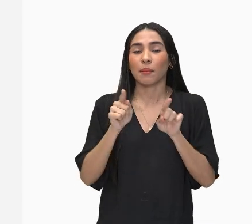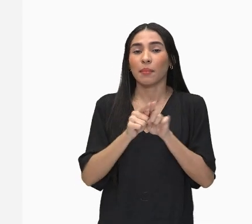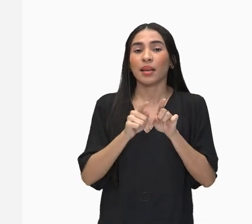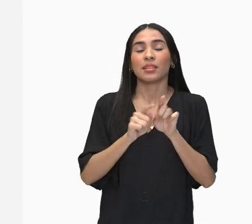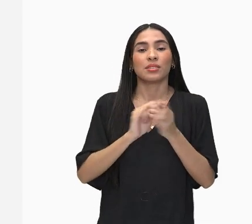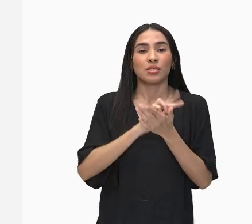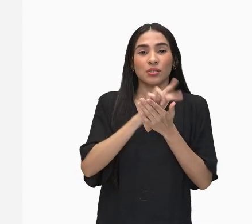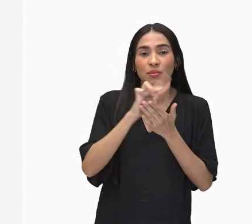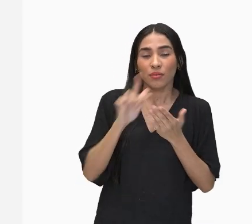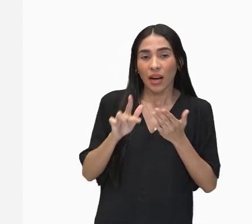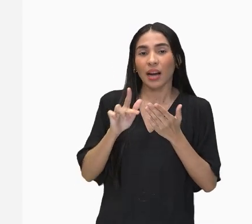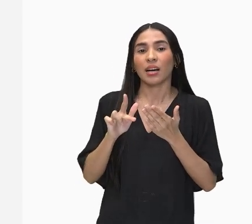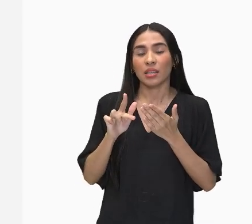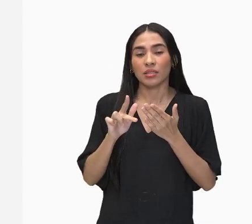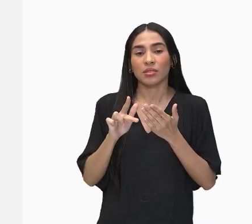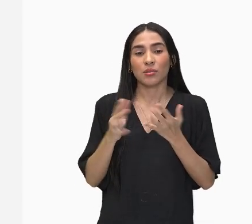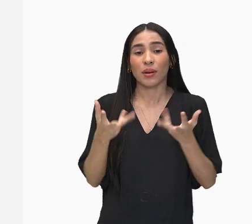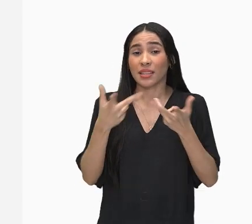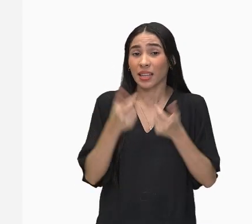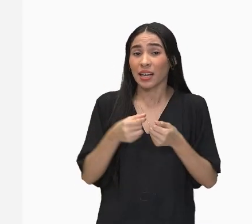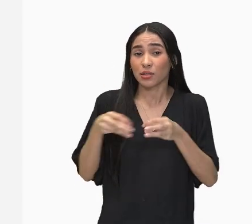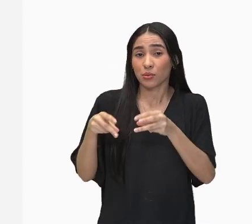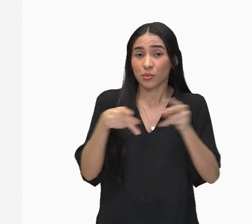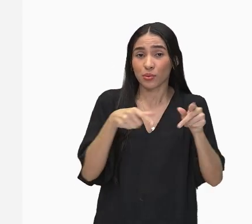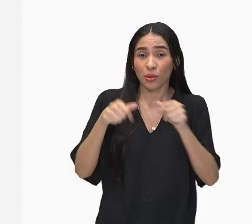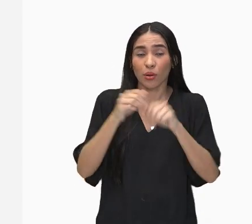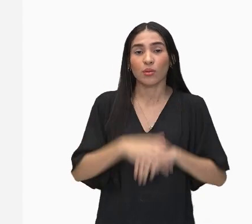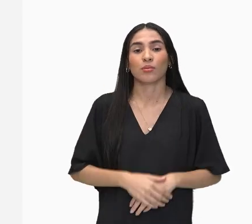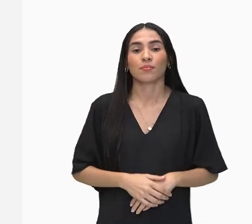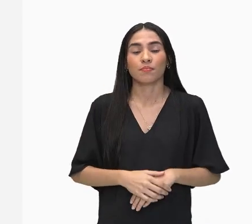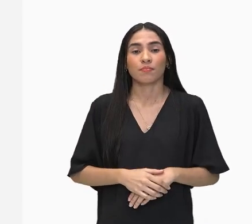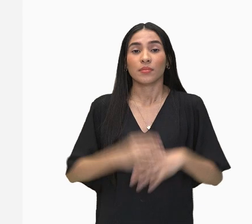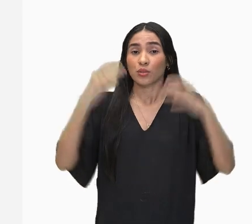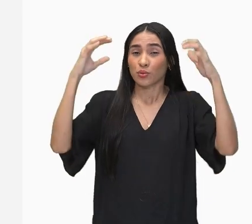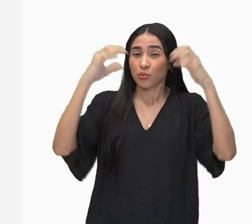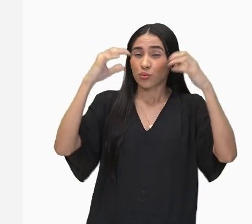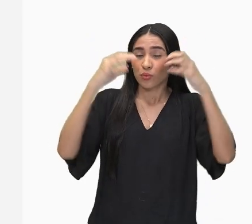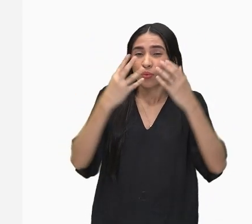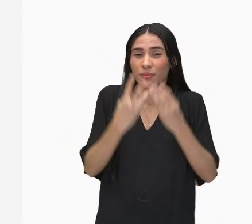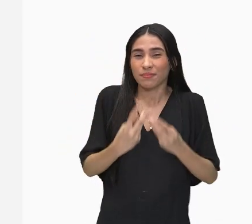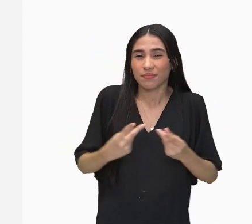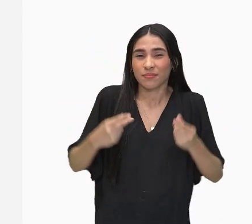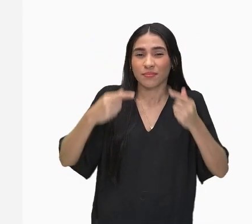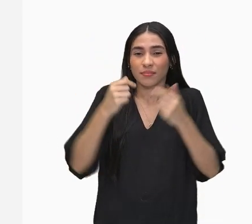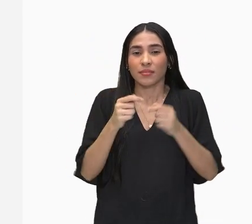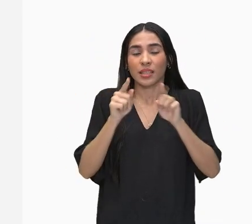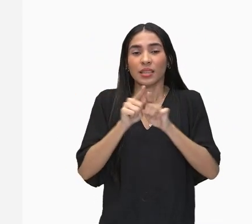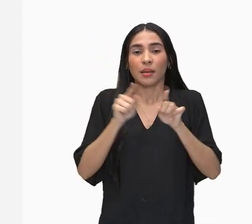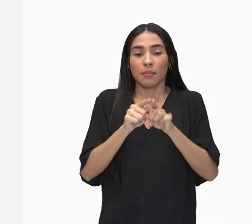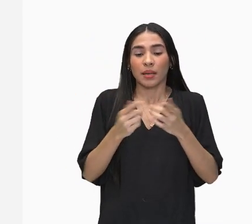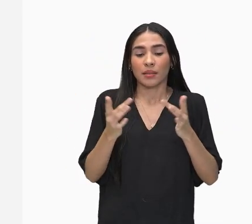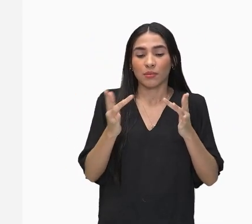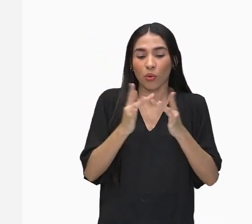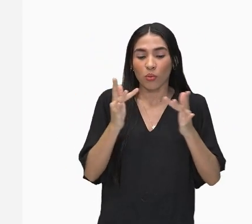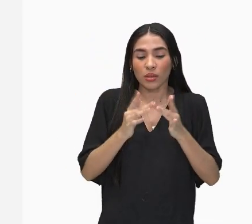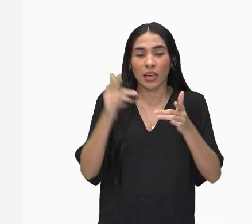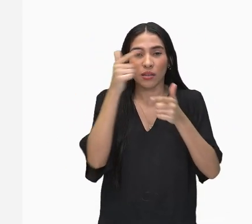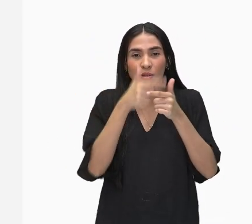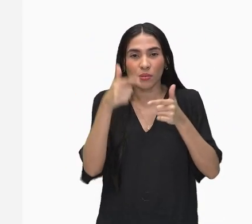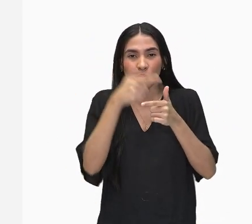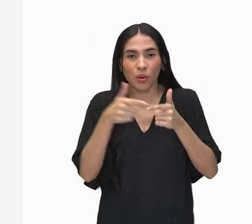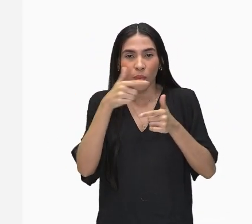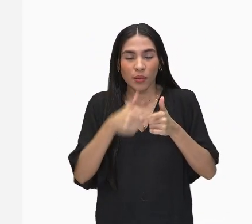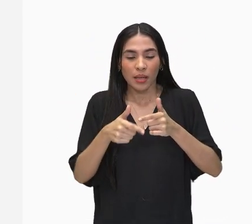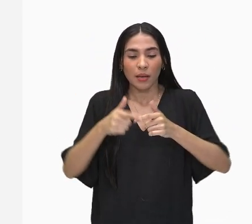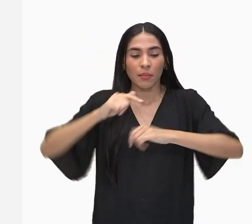né? Causando aí escoamento com a água da chuva e a infiltração no solo, provocando a contaminação de